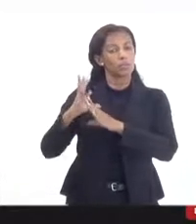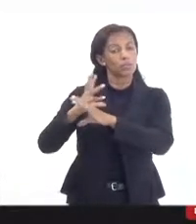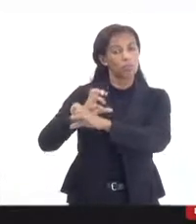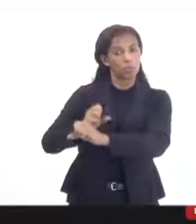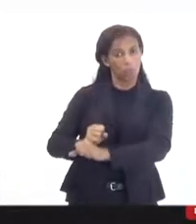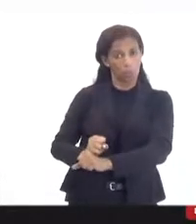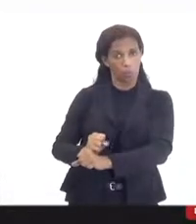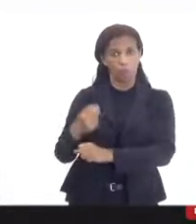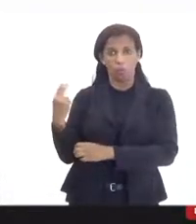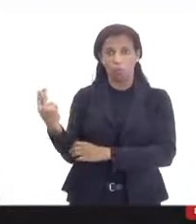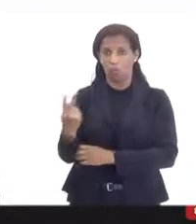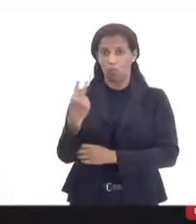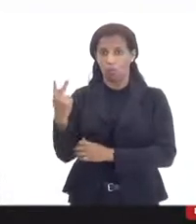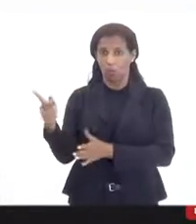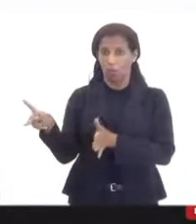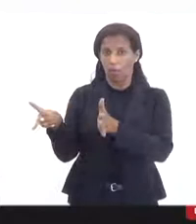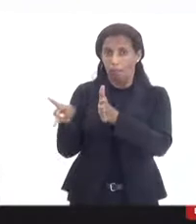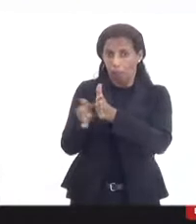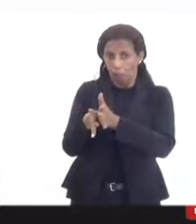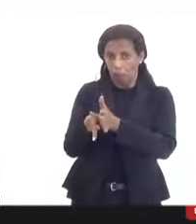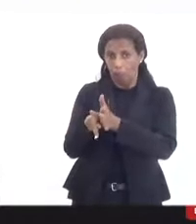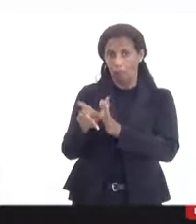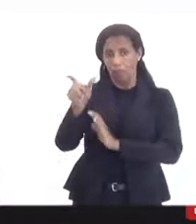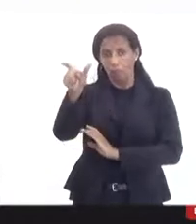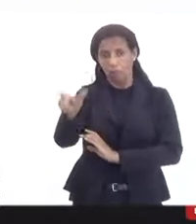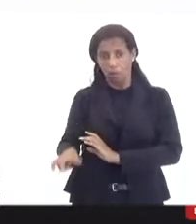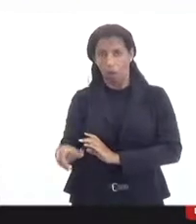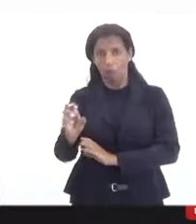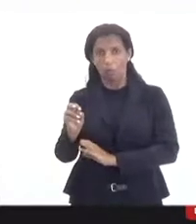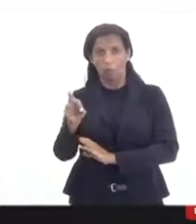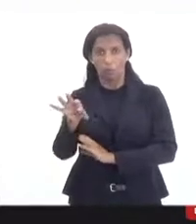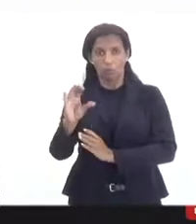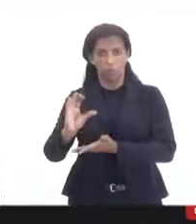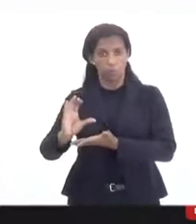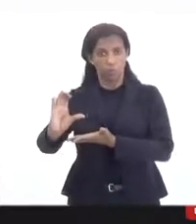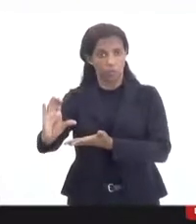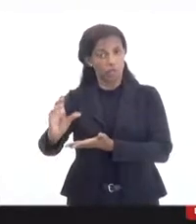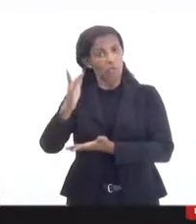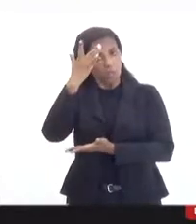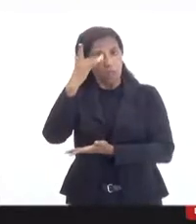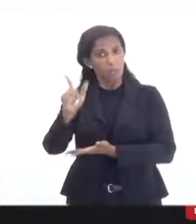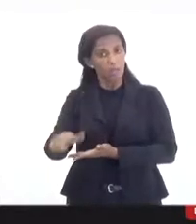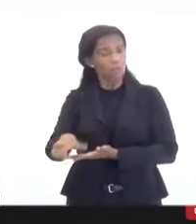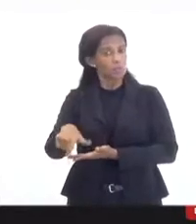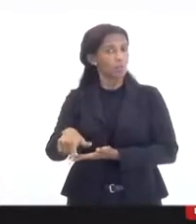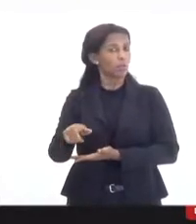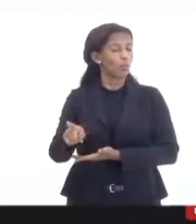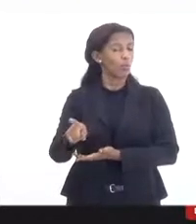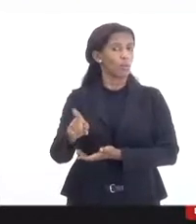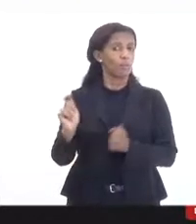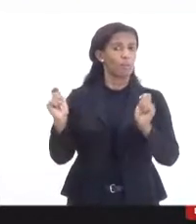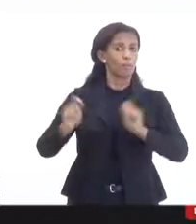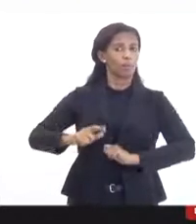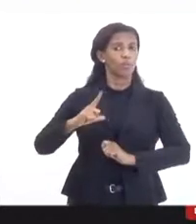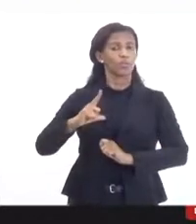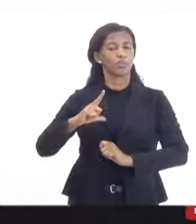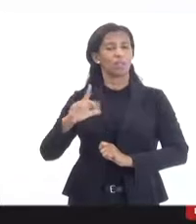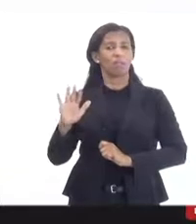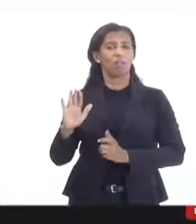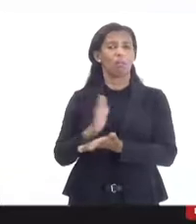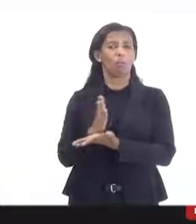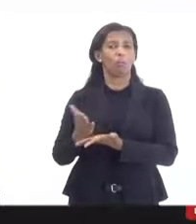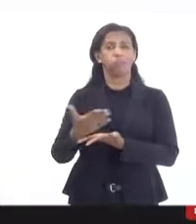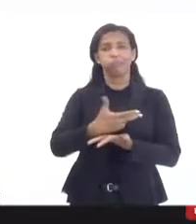fiscal em benefício do contribuinte e o contribuinte se beneficia daquilo para ter alguma arrecadação ou